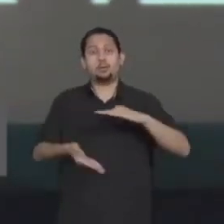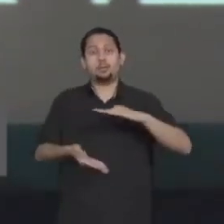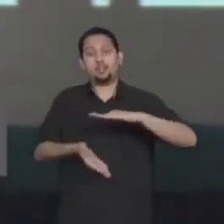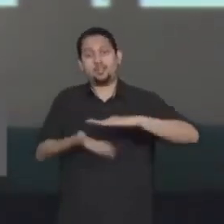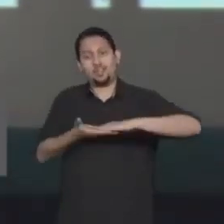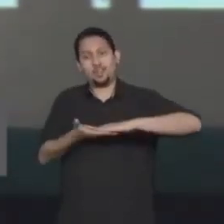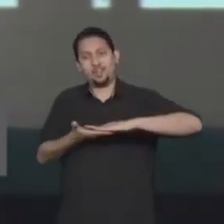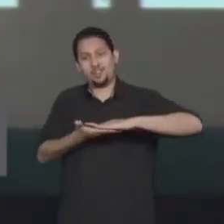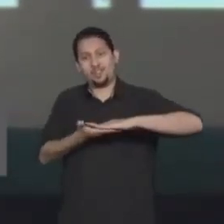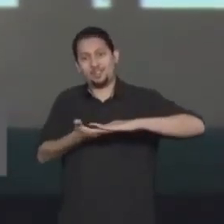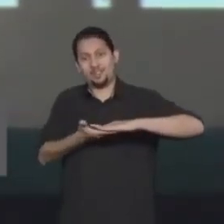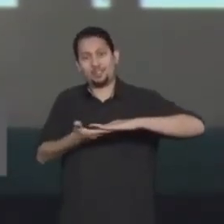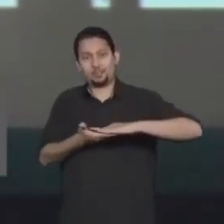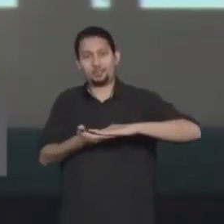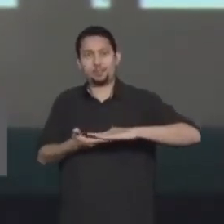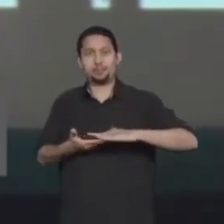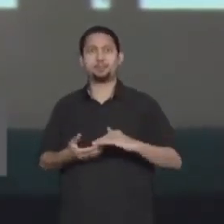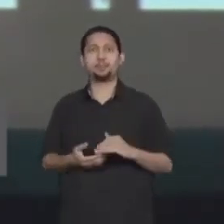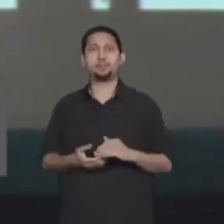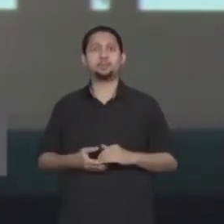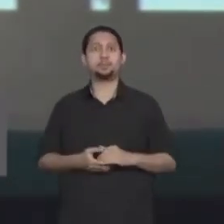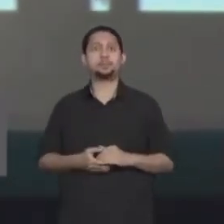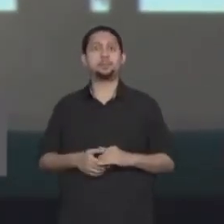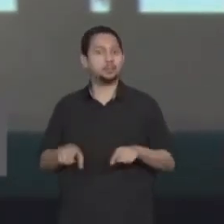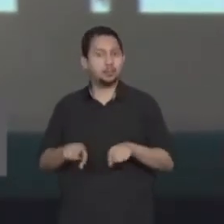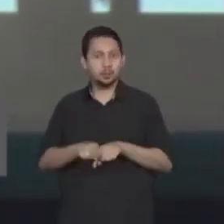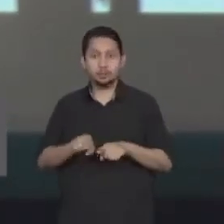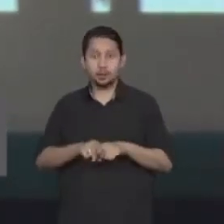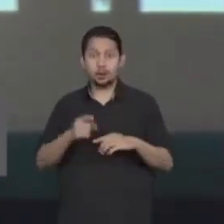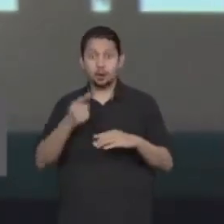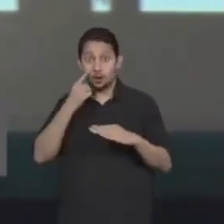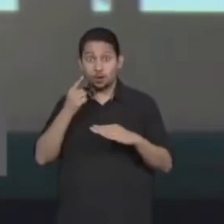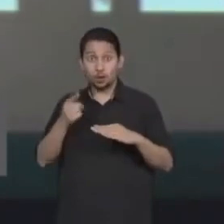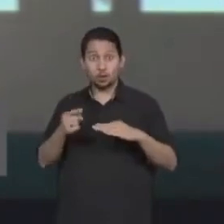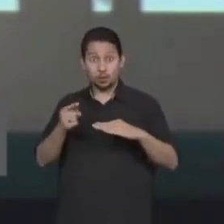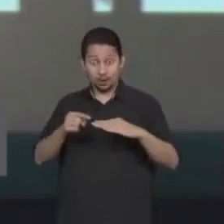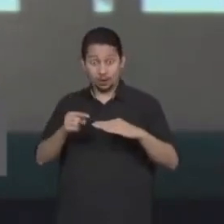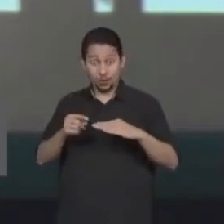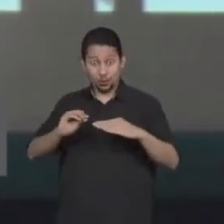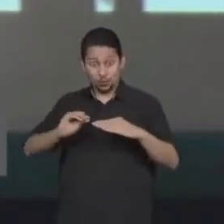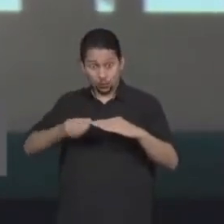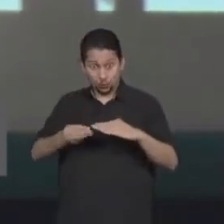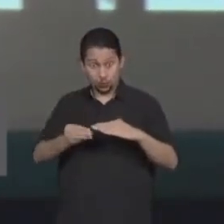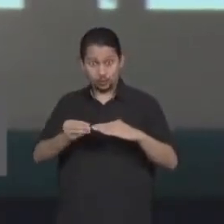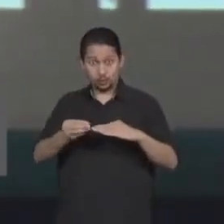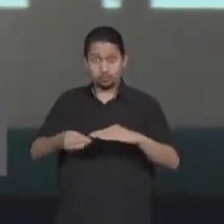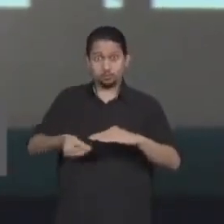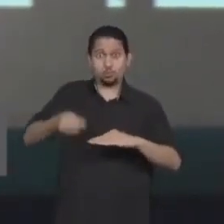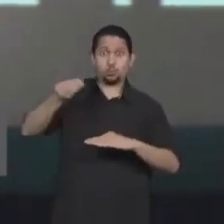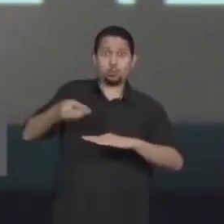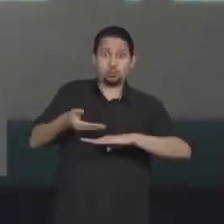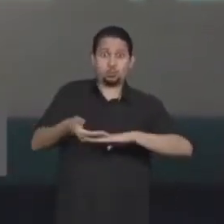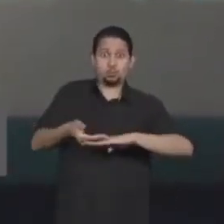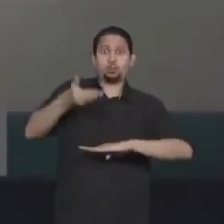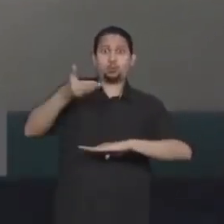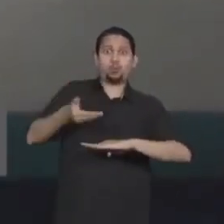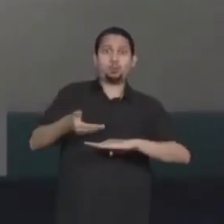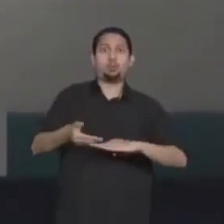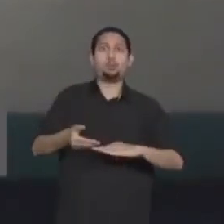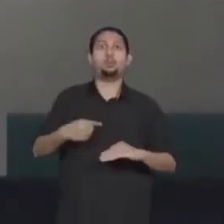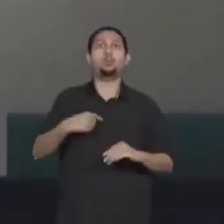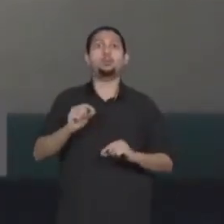cola quente. O motorzinho eu colei também com cola quente, porém quando eu liguei, ele escapou, a cola quente não segurou. Aí o que eu